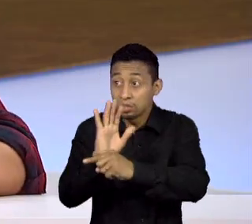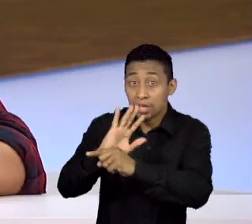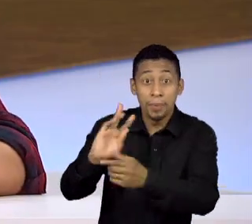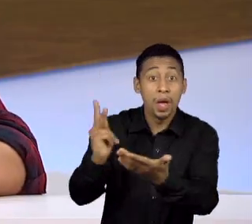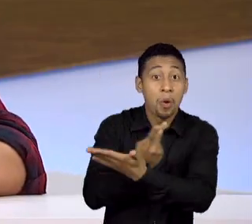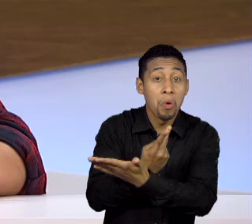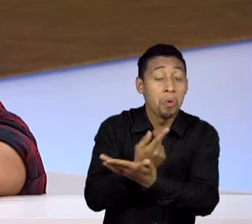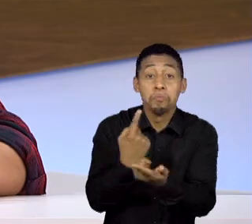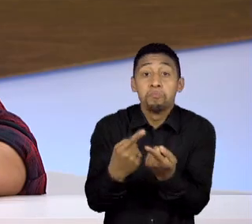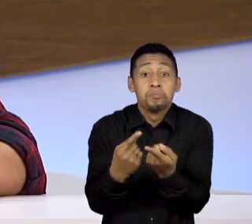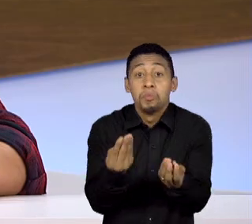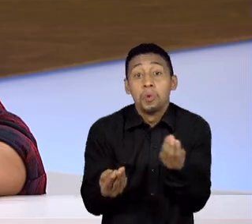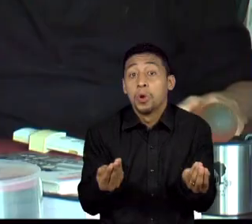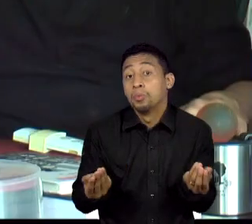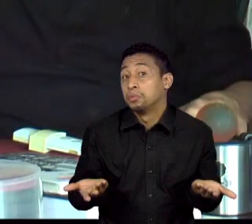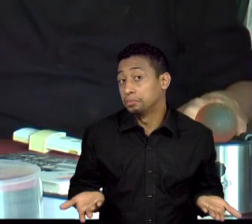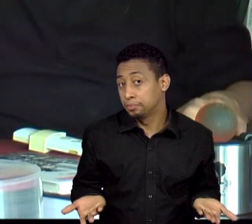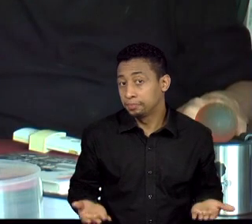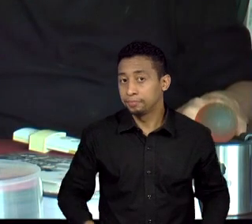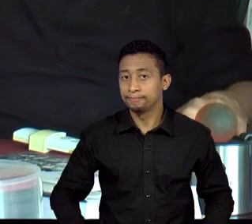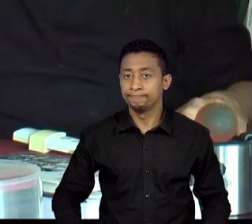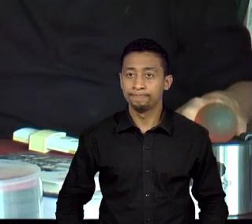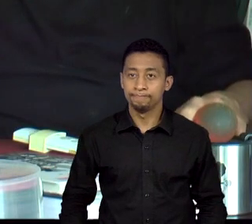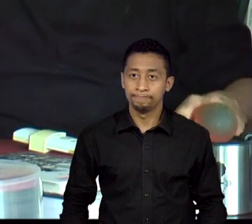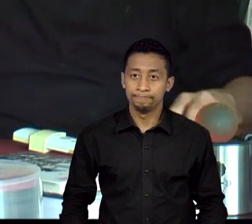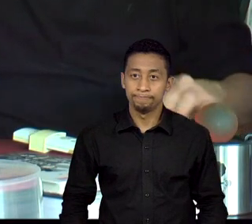com o nosso público?